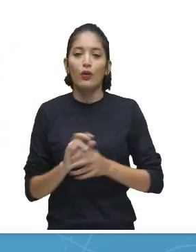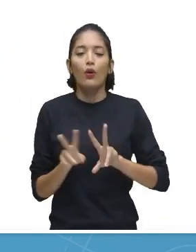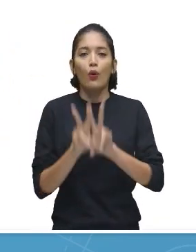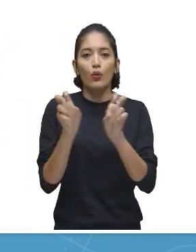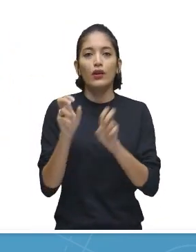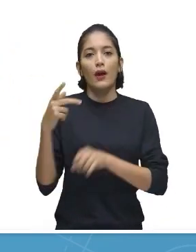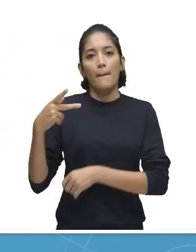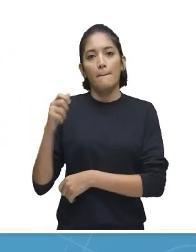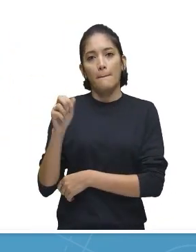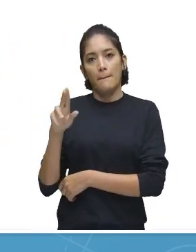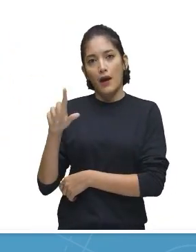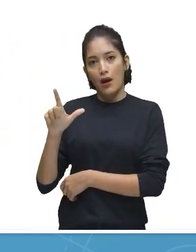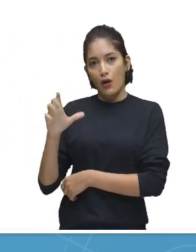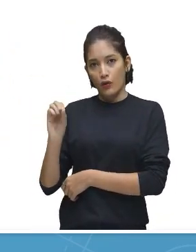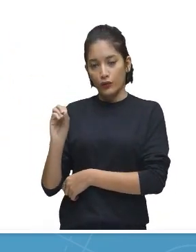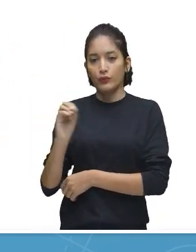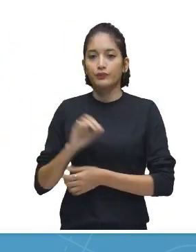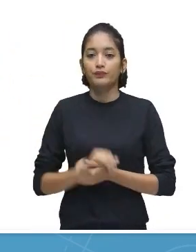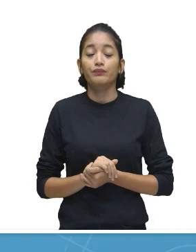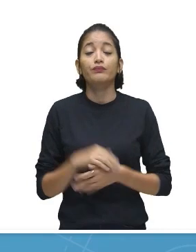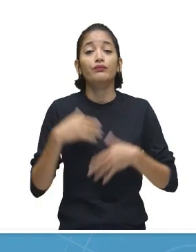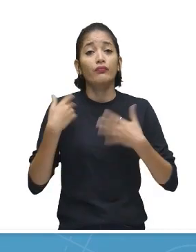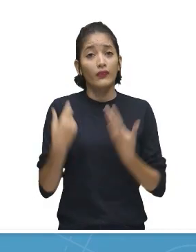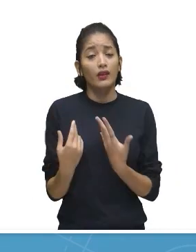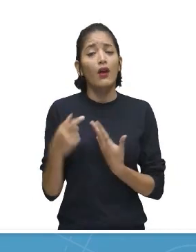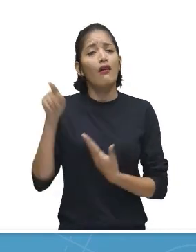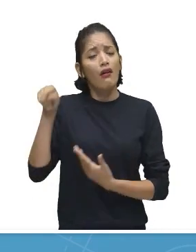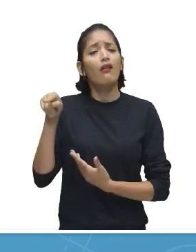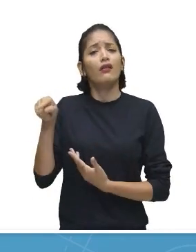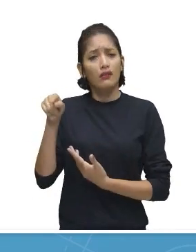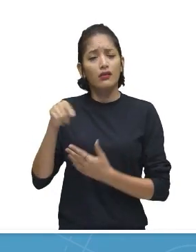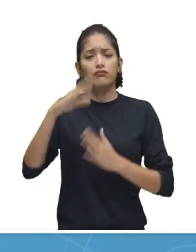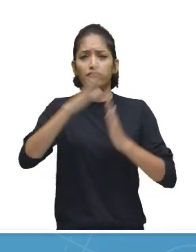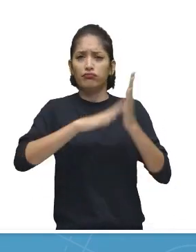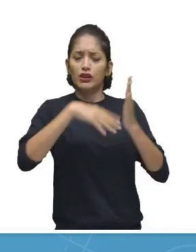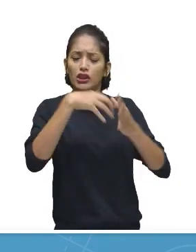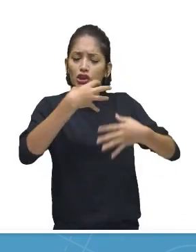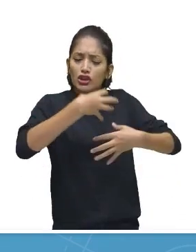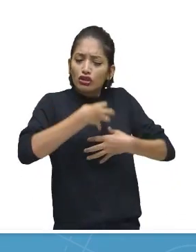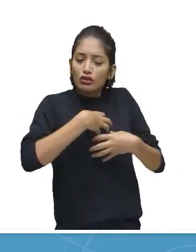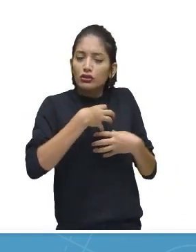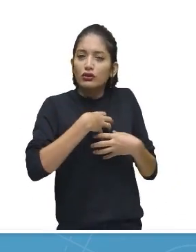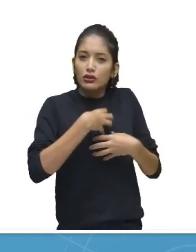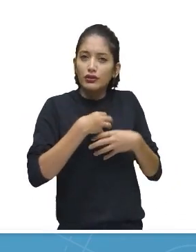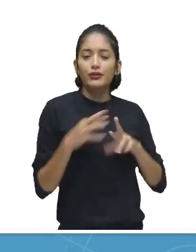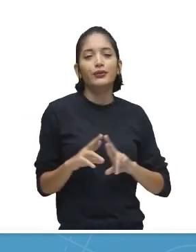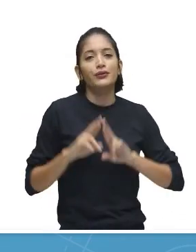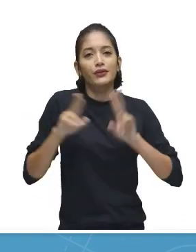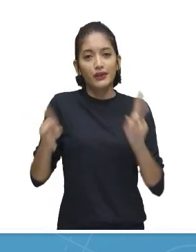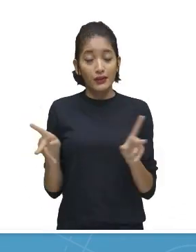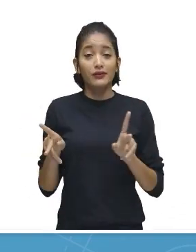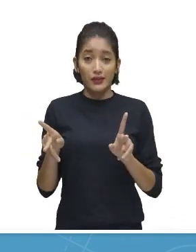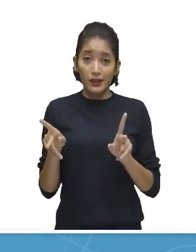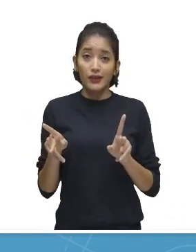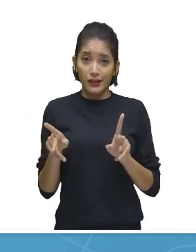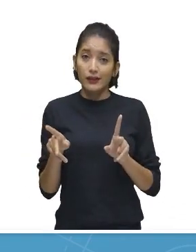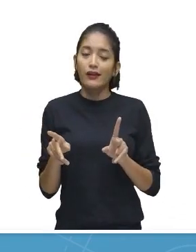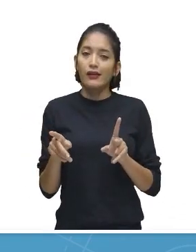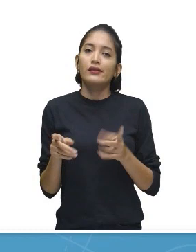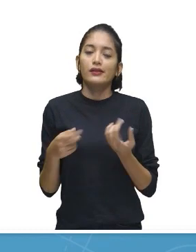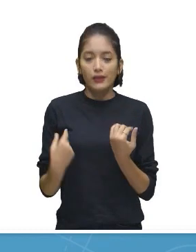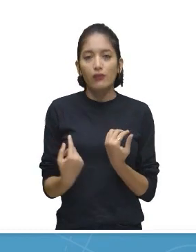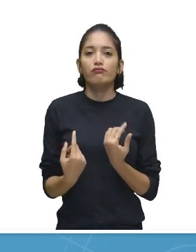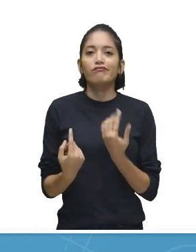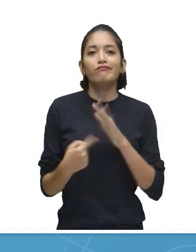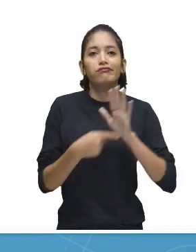Paul Cézanne. Então, Paul Cézanne, ele pintava também de uma forma diferente. Então, ele revolucionou a